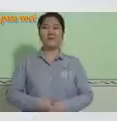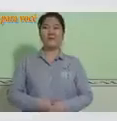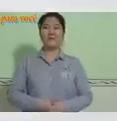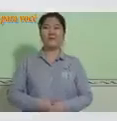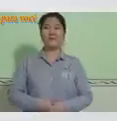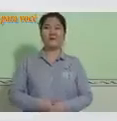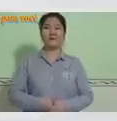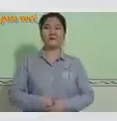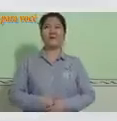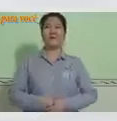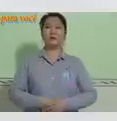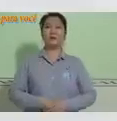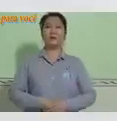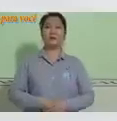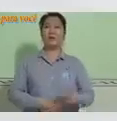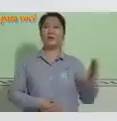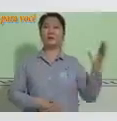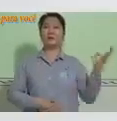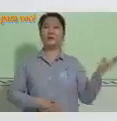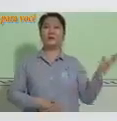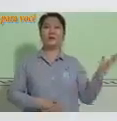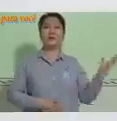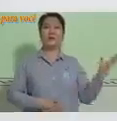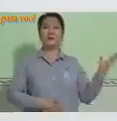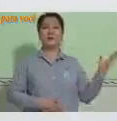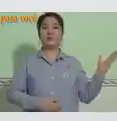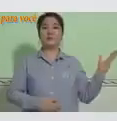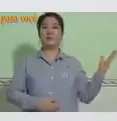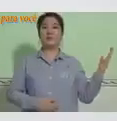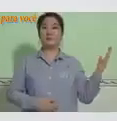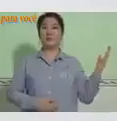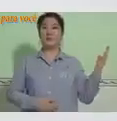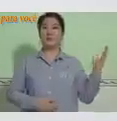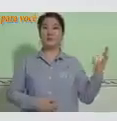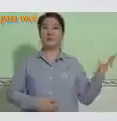POCIONNHUMAMMLHORAE nos casos onde há uma grande compressão do nervo.